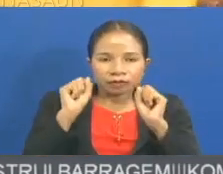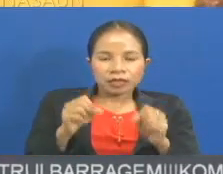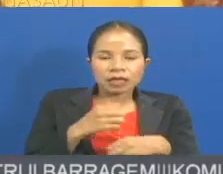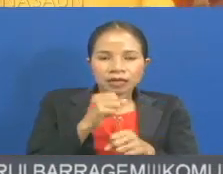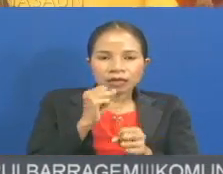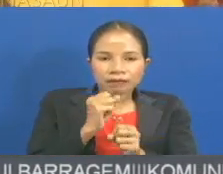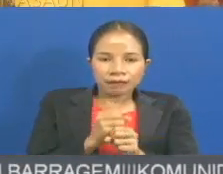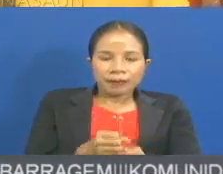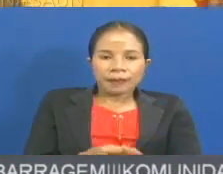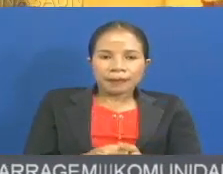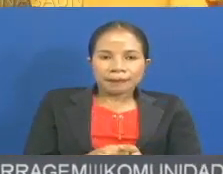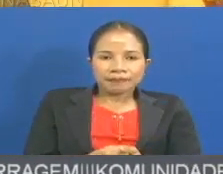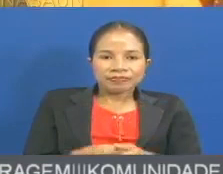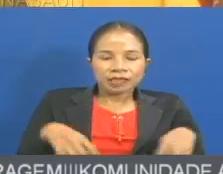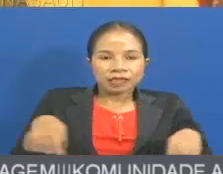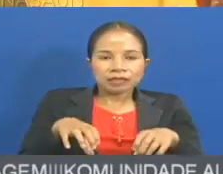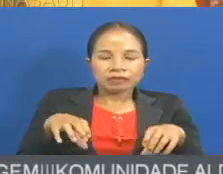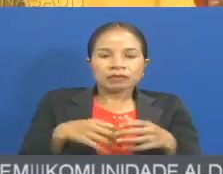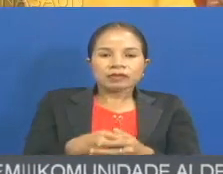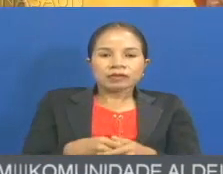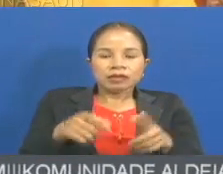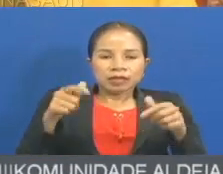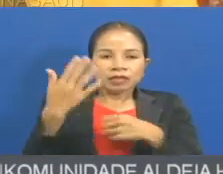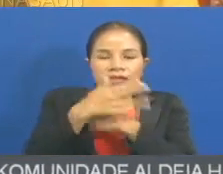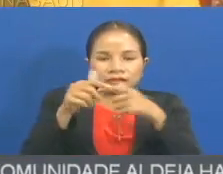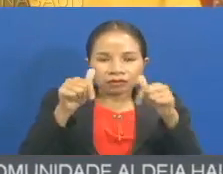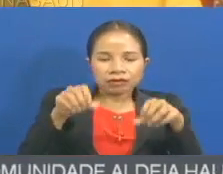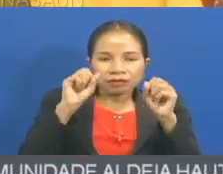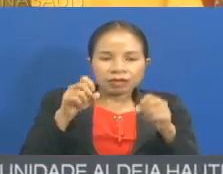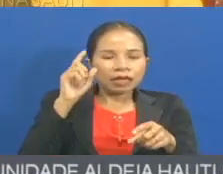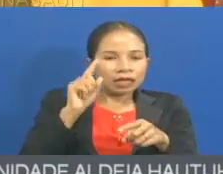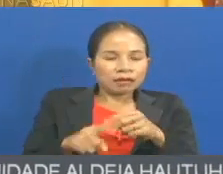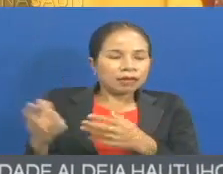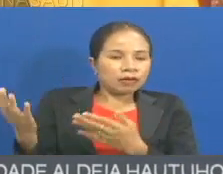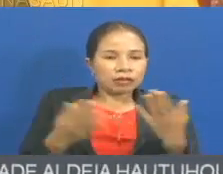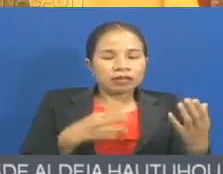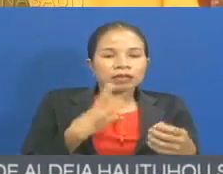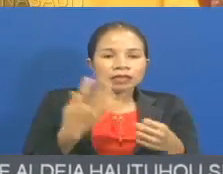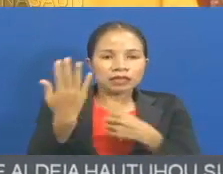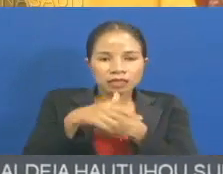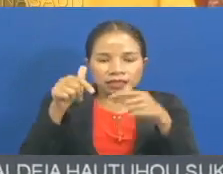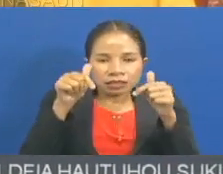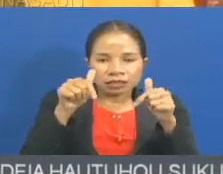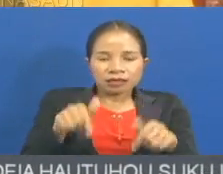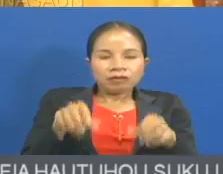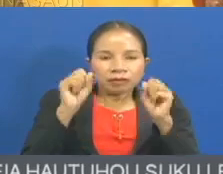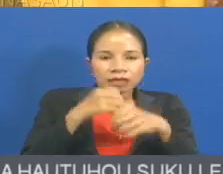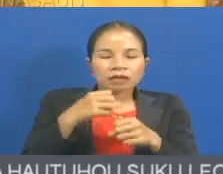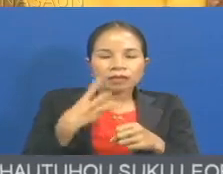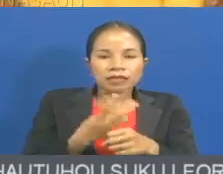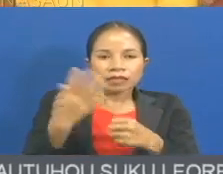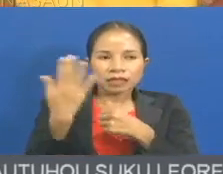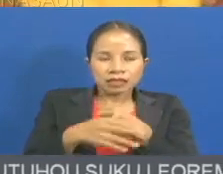halo fábrica e herailaran. Ita ne vai tabele impede la lika mai tangi he tene rai. Ita mos bele halo vai tene rai.